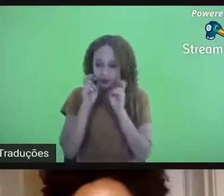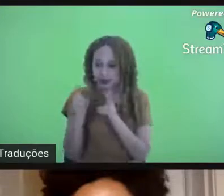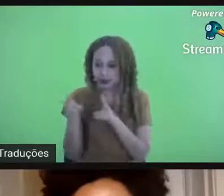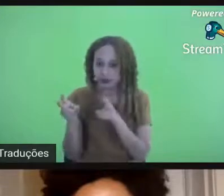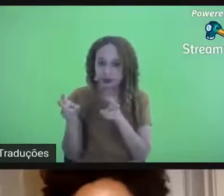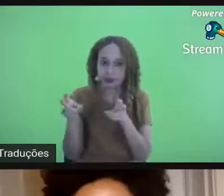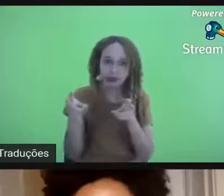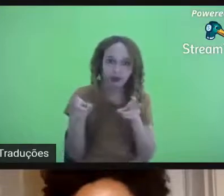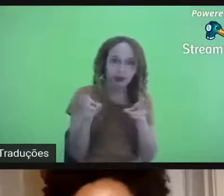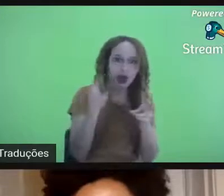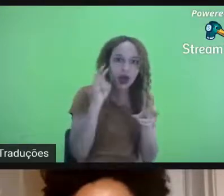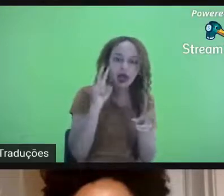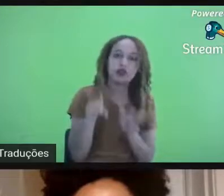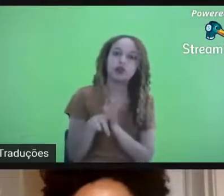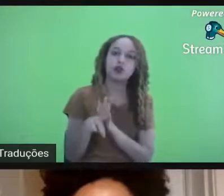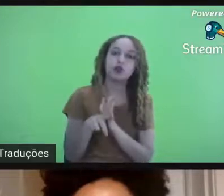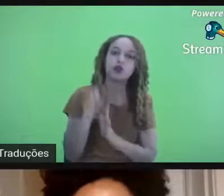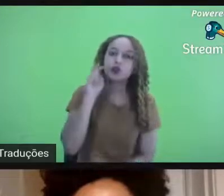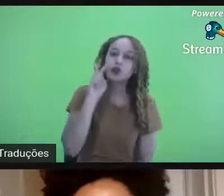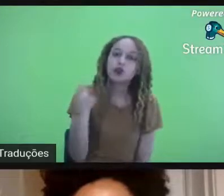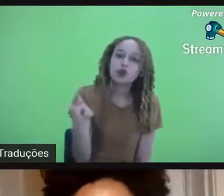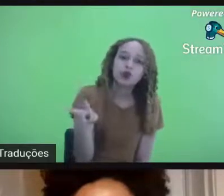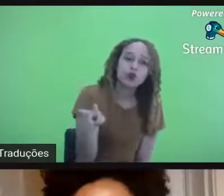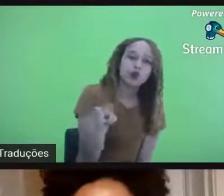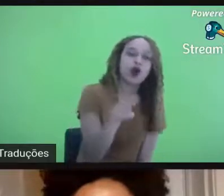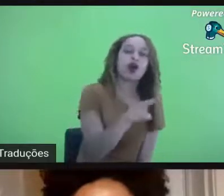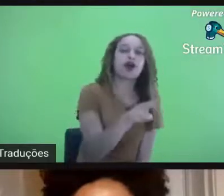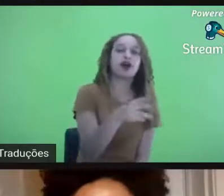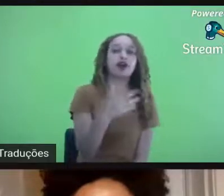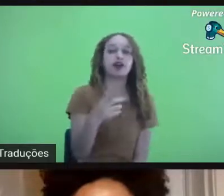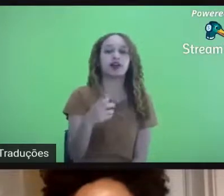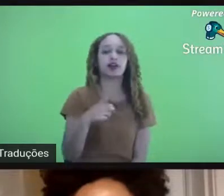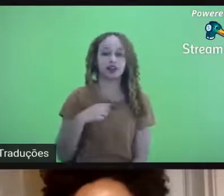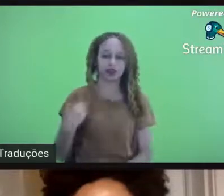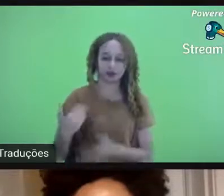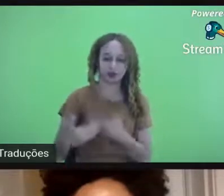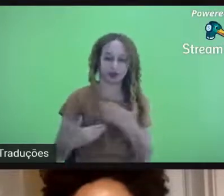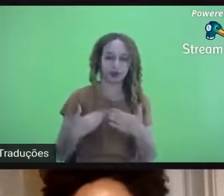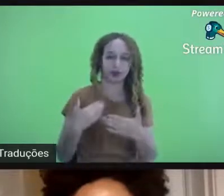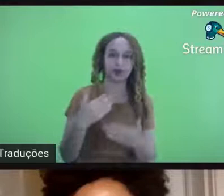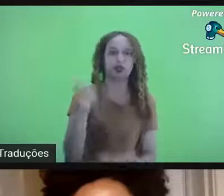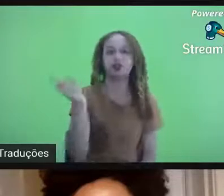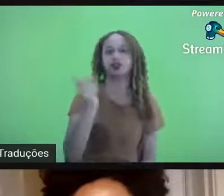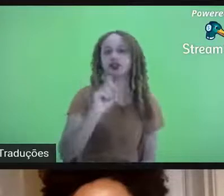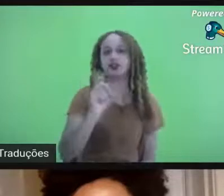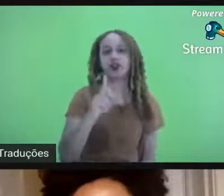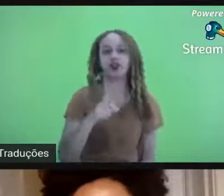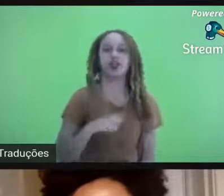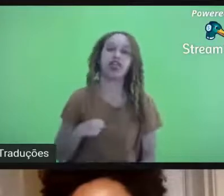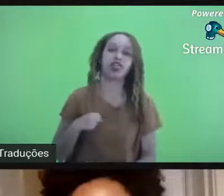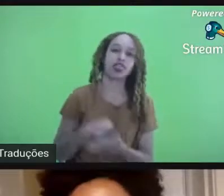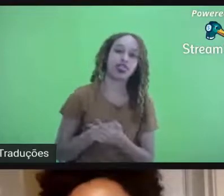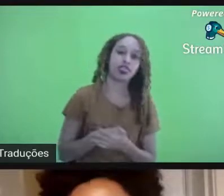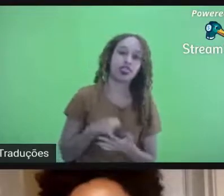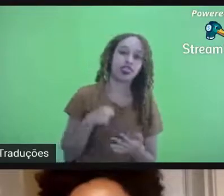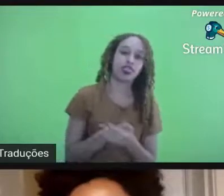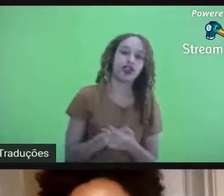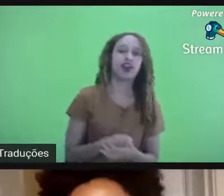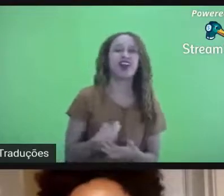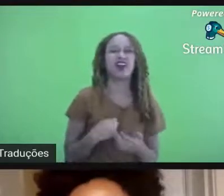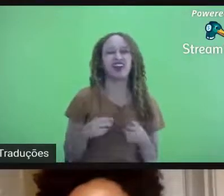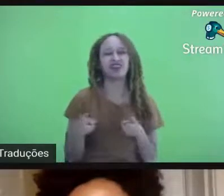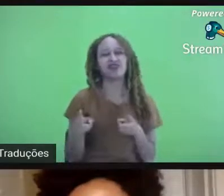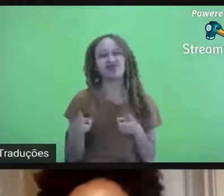contato, que eu vou acompanhando, que eu vou vendo de alguma forma, não tem uma construção, tem um combate. Acho que talvez seja isso que faz com que eu não goste muito dessa